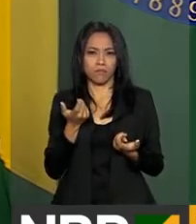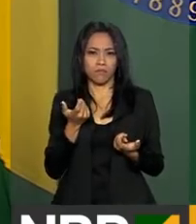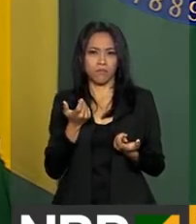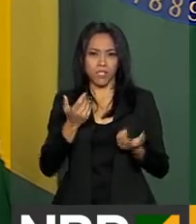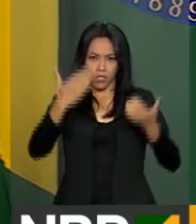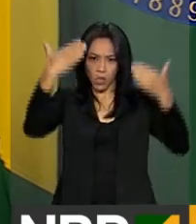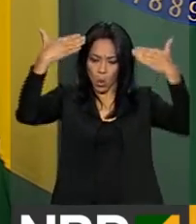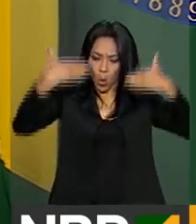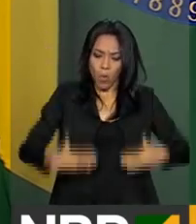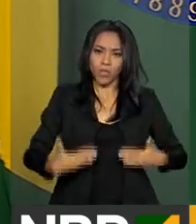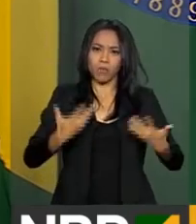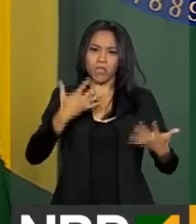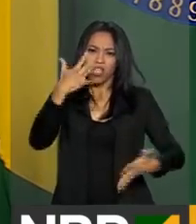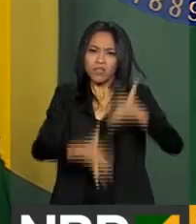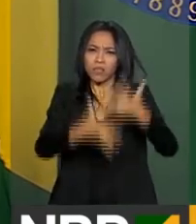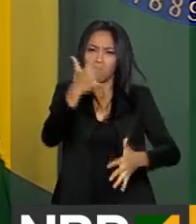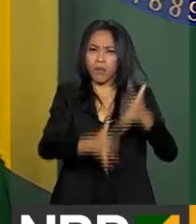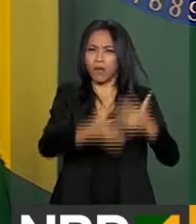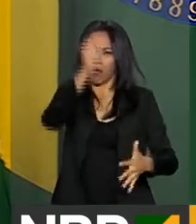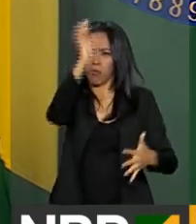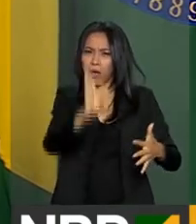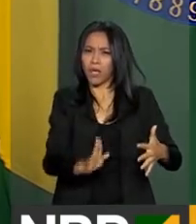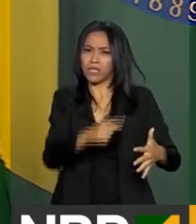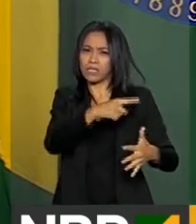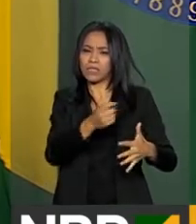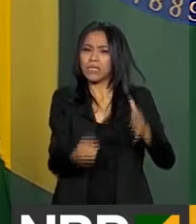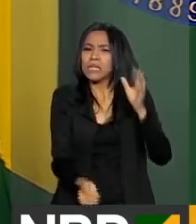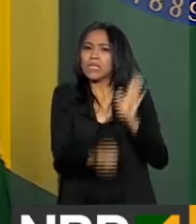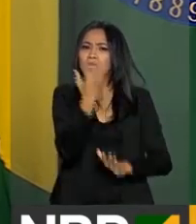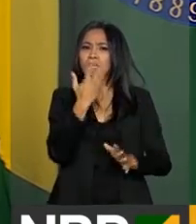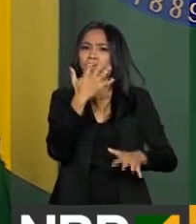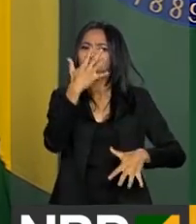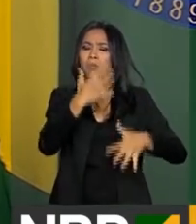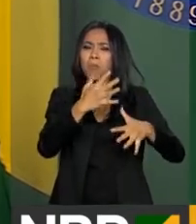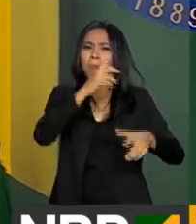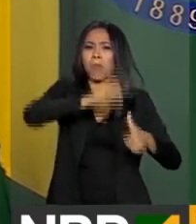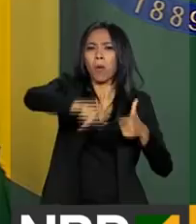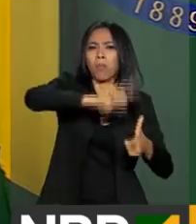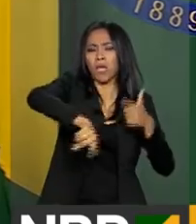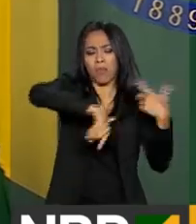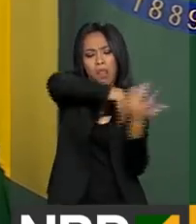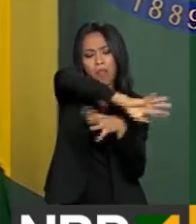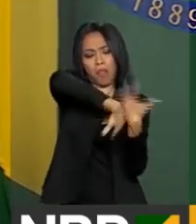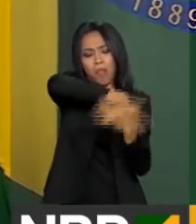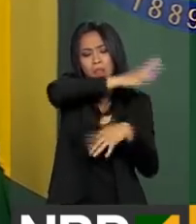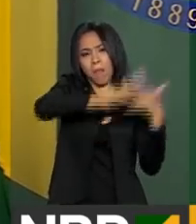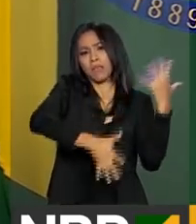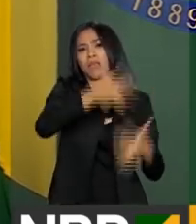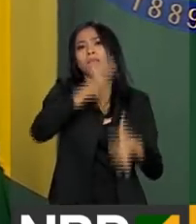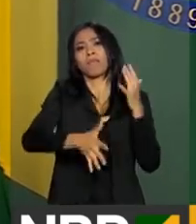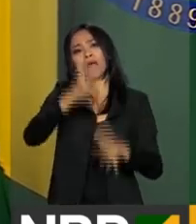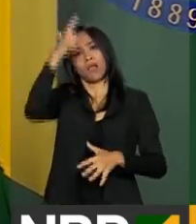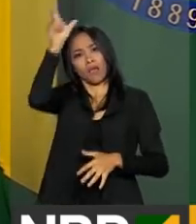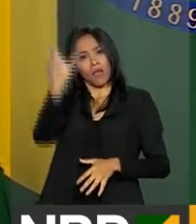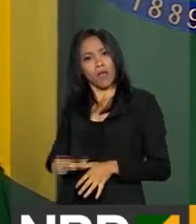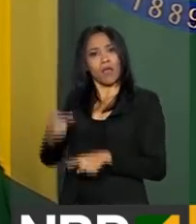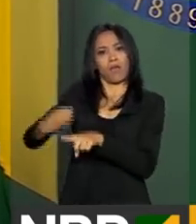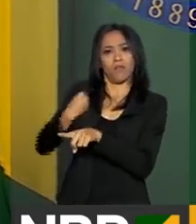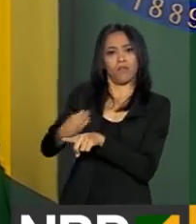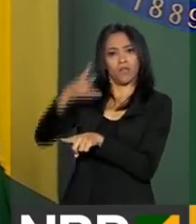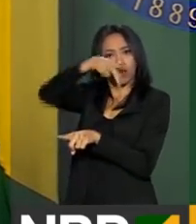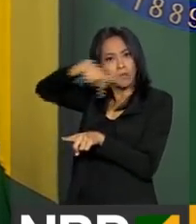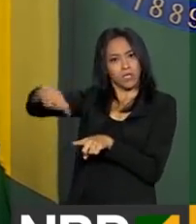atrapalhar o país criando problemas para o presidente da república